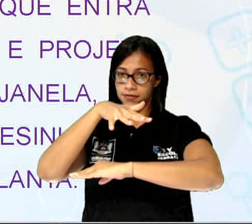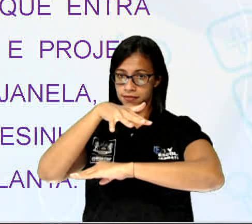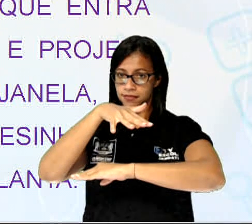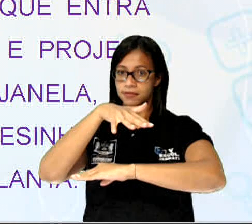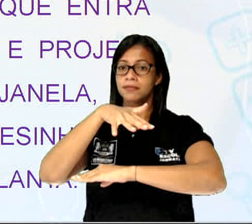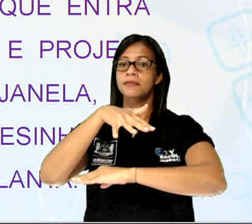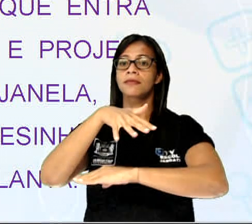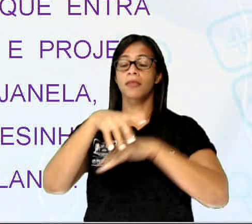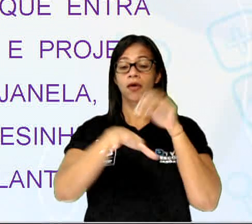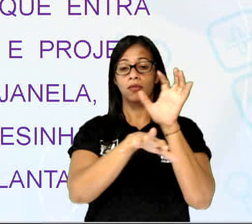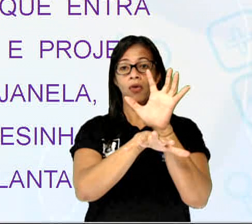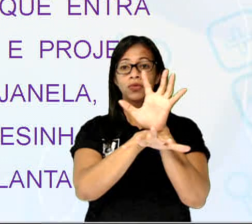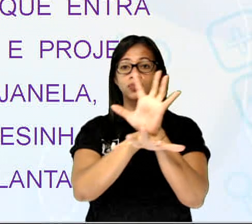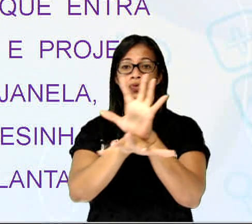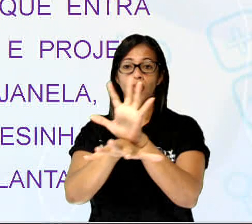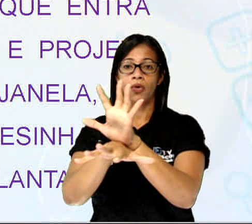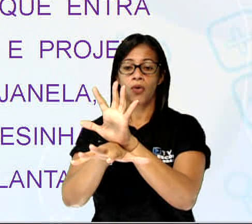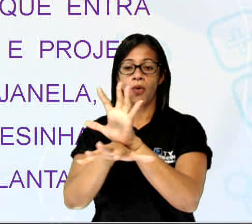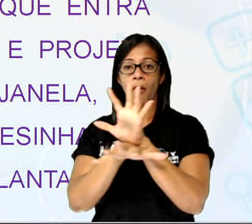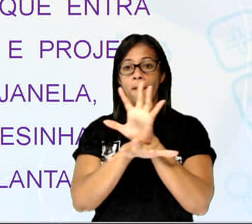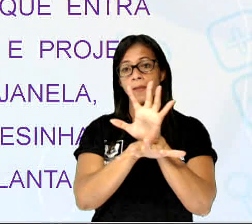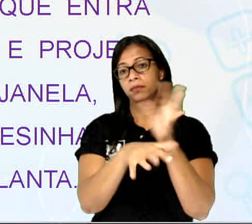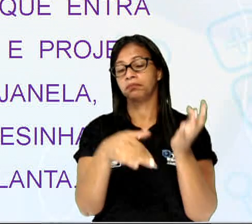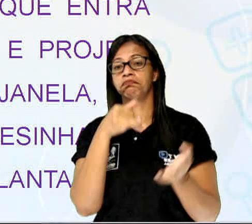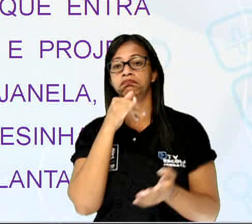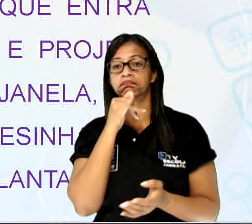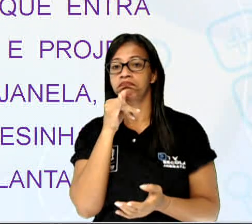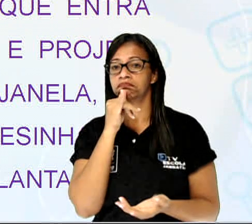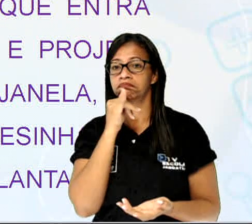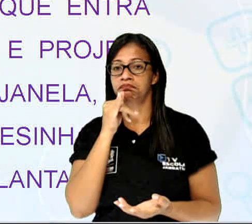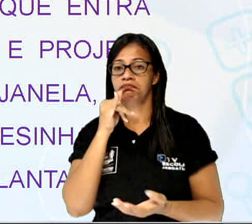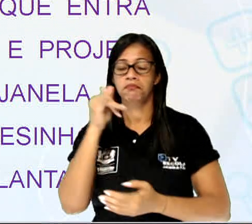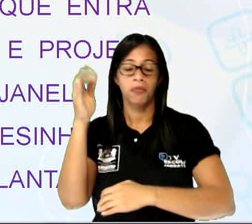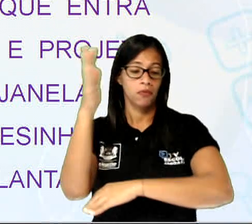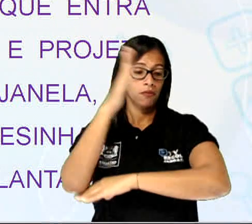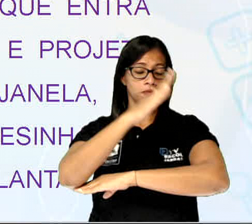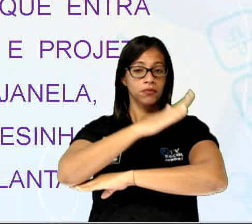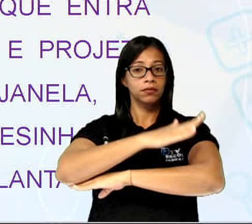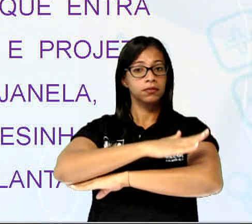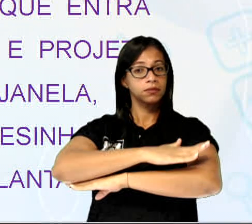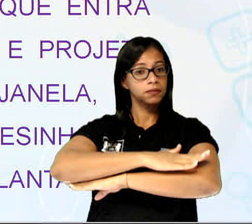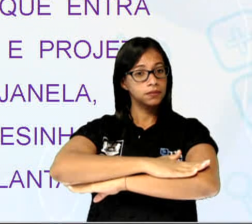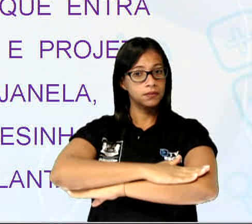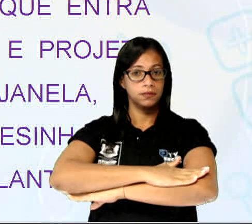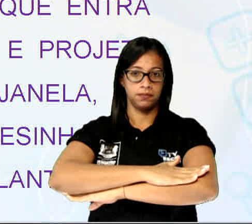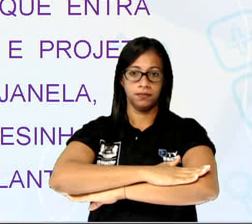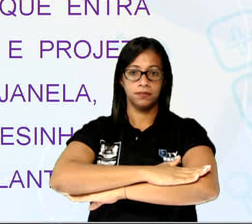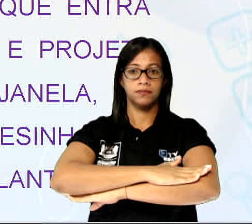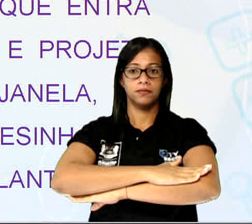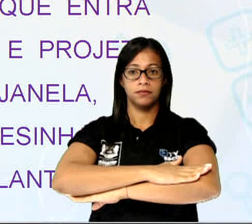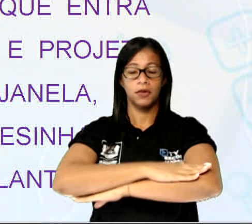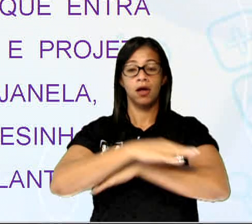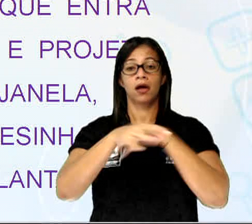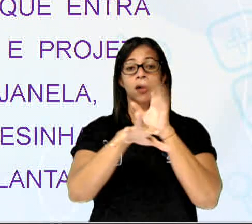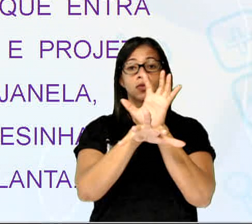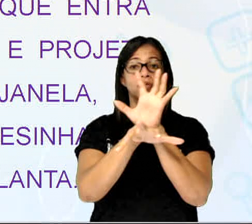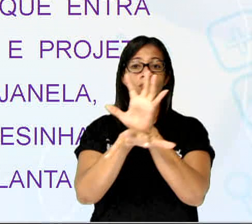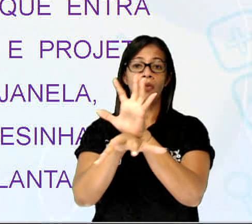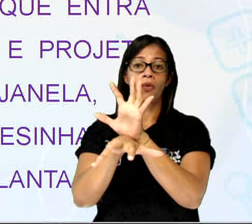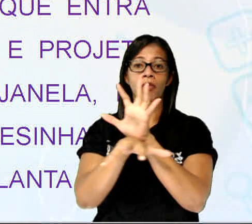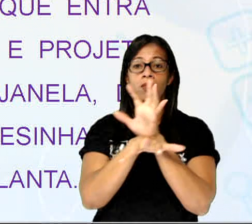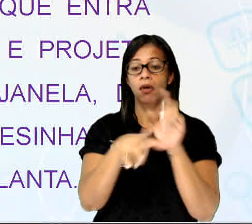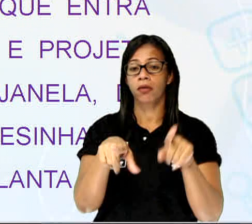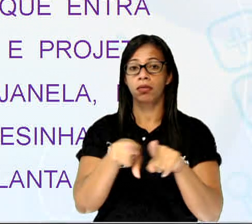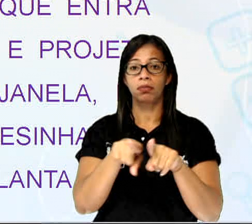projeta sombra da janela, podemos perceber essa abertura é a sombra da janela. Podemos perceber a sombra